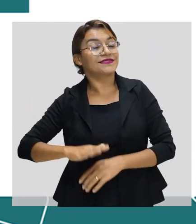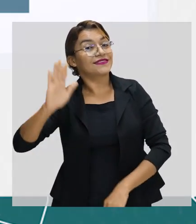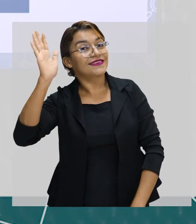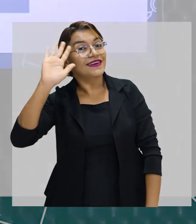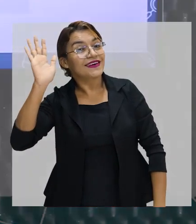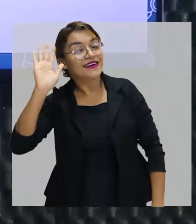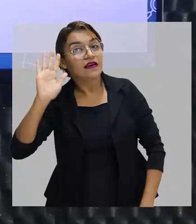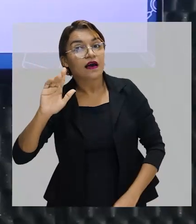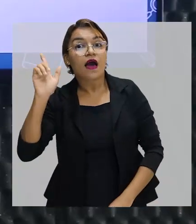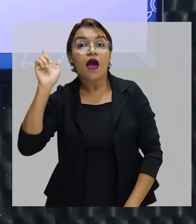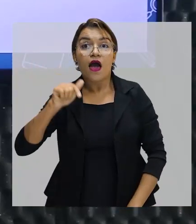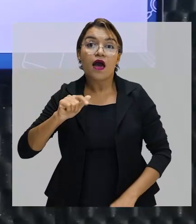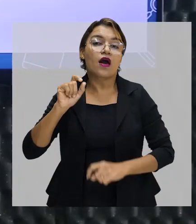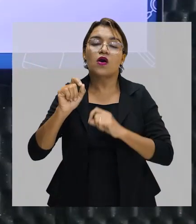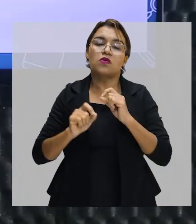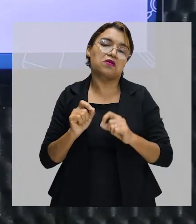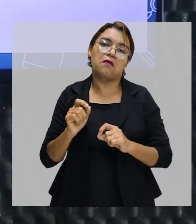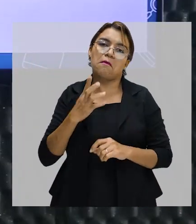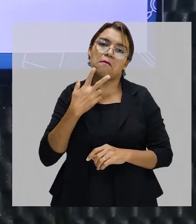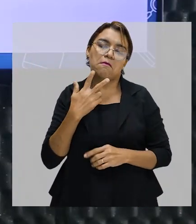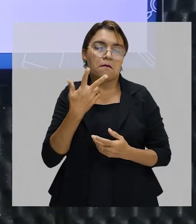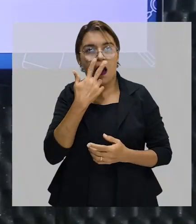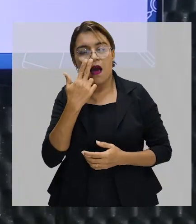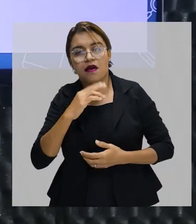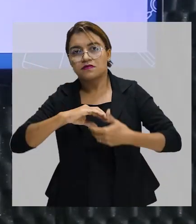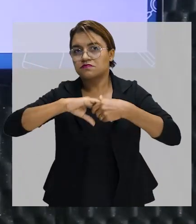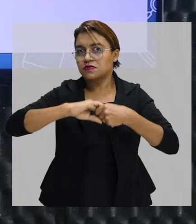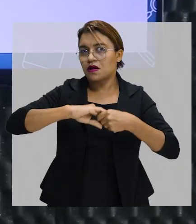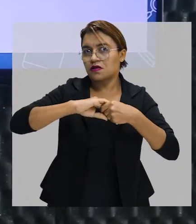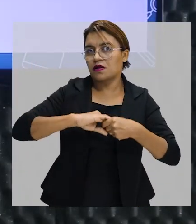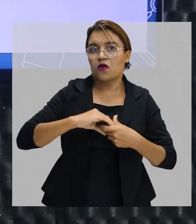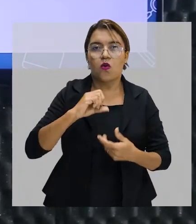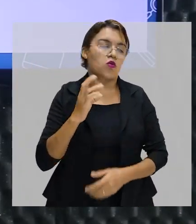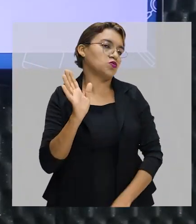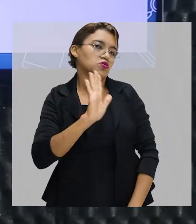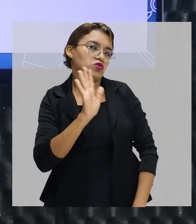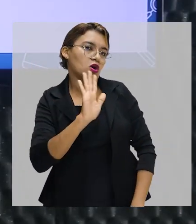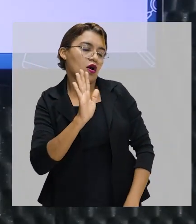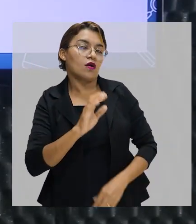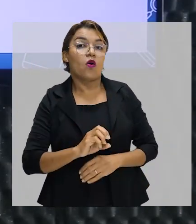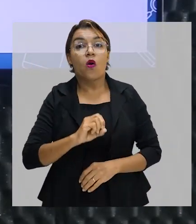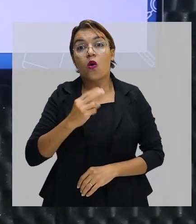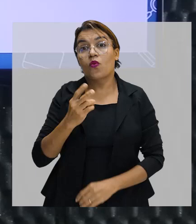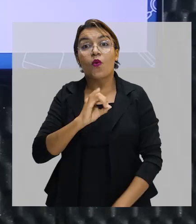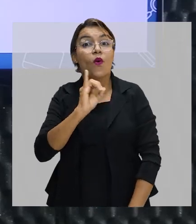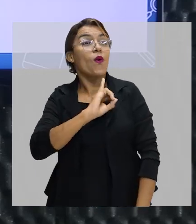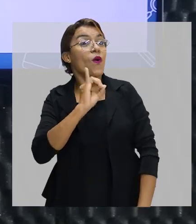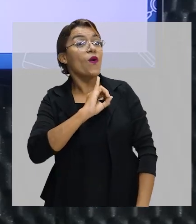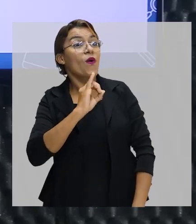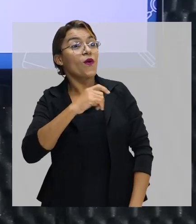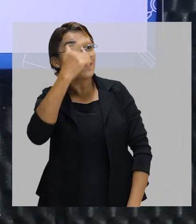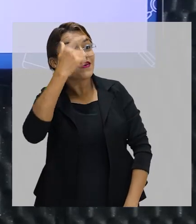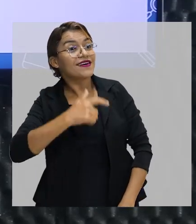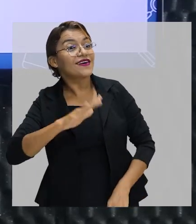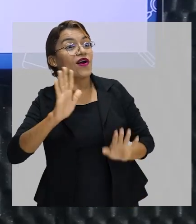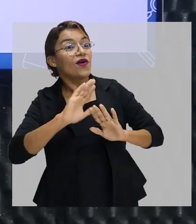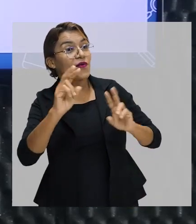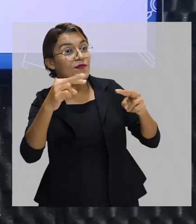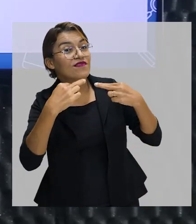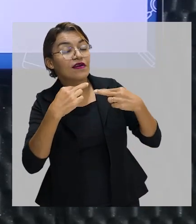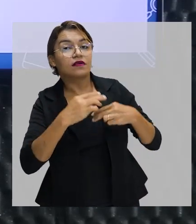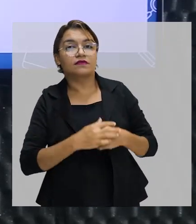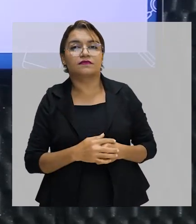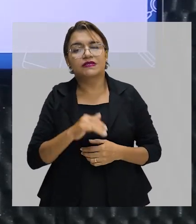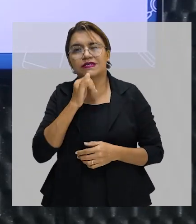Isso aqui pode ser uma saudação, de dizer tchau, pode dizer aqui, ó, estou aqui. Às vezes a gente vai a